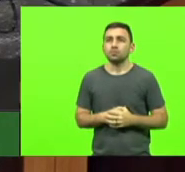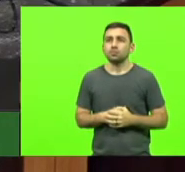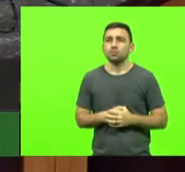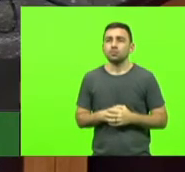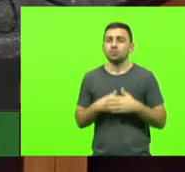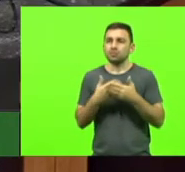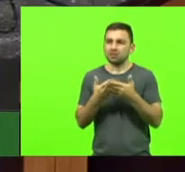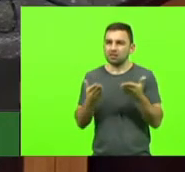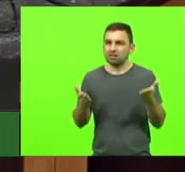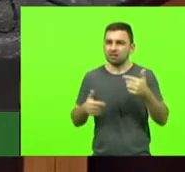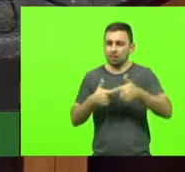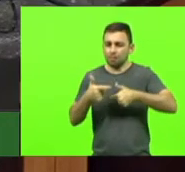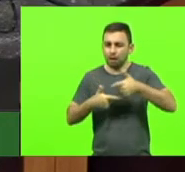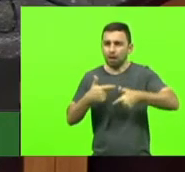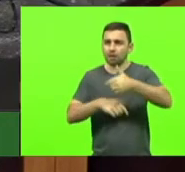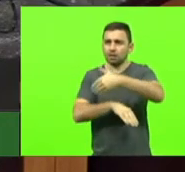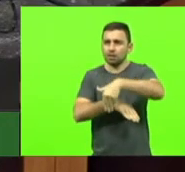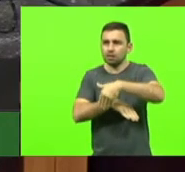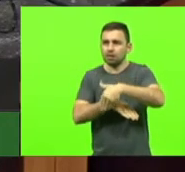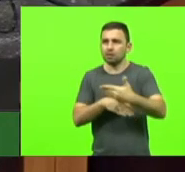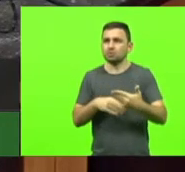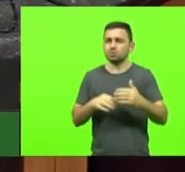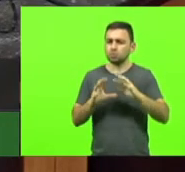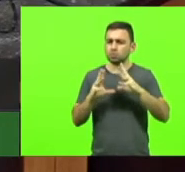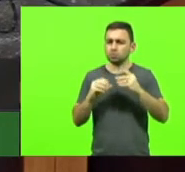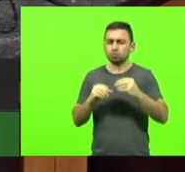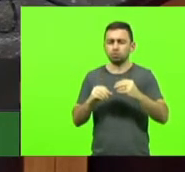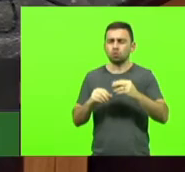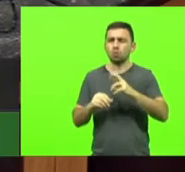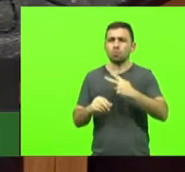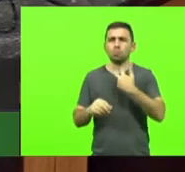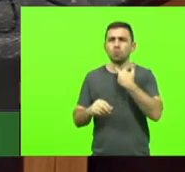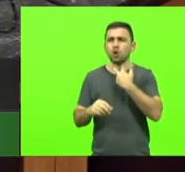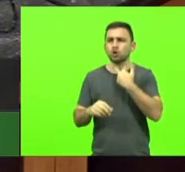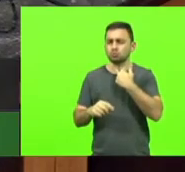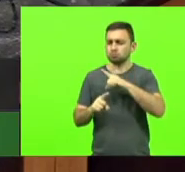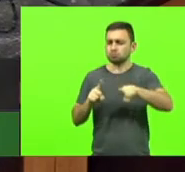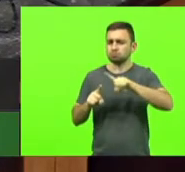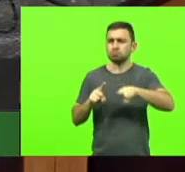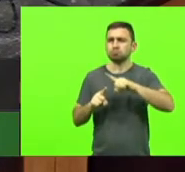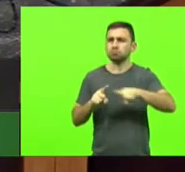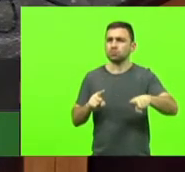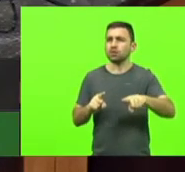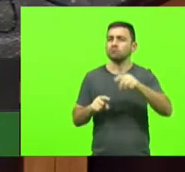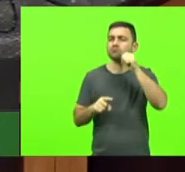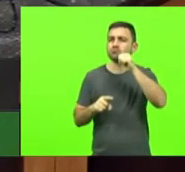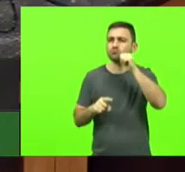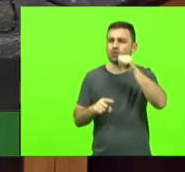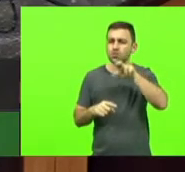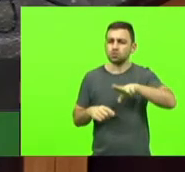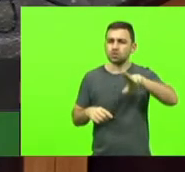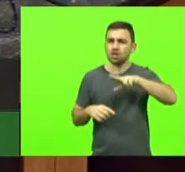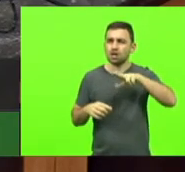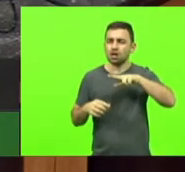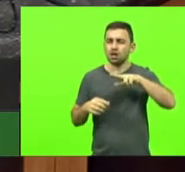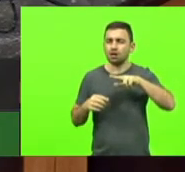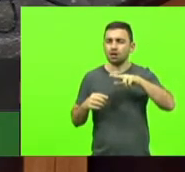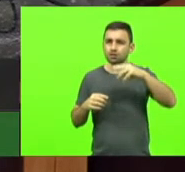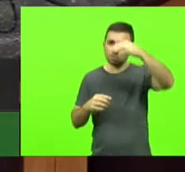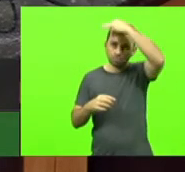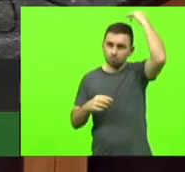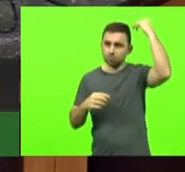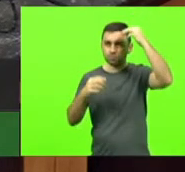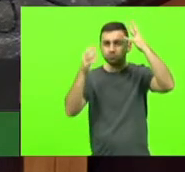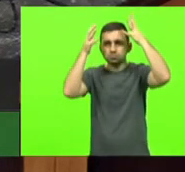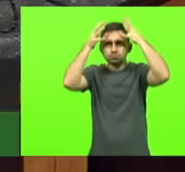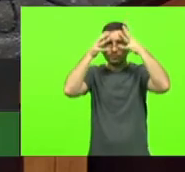seus empregos e educação, tudo negado e fiscalizado. Foram forçadas a usar a burca e proibidas